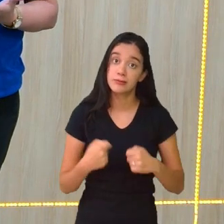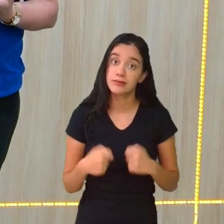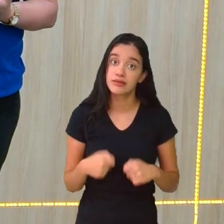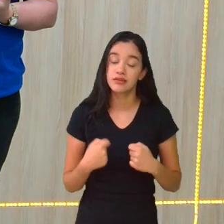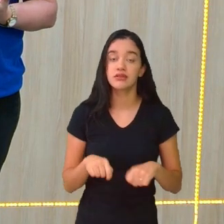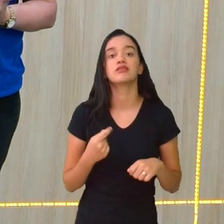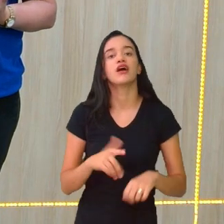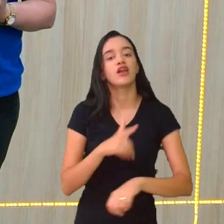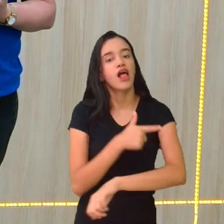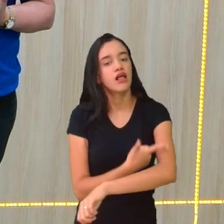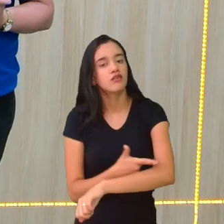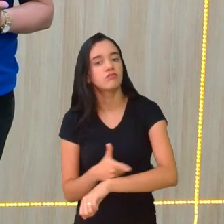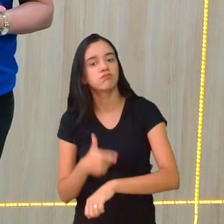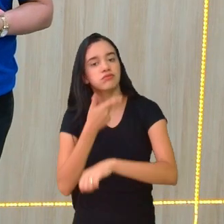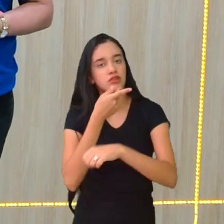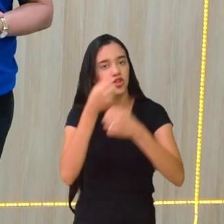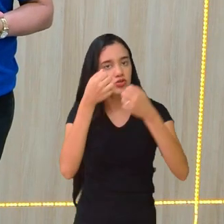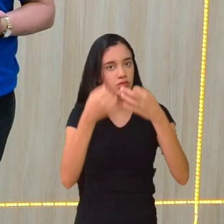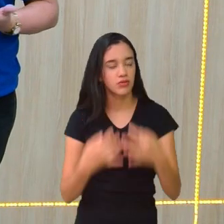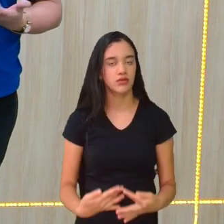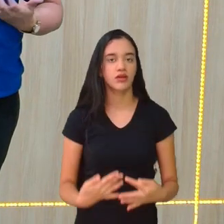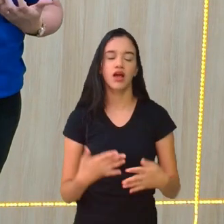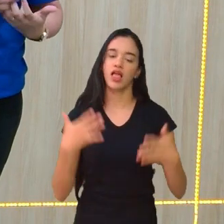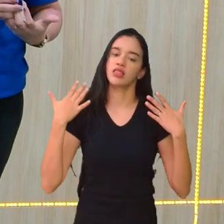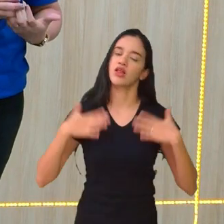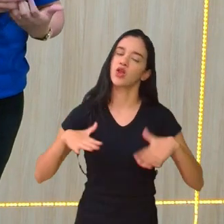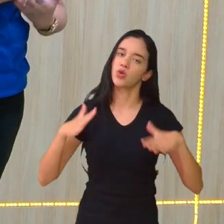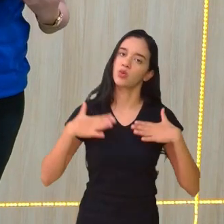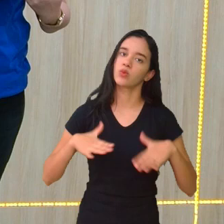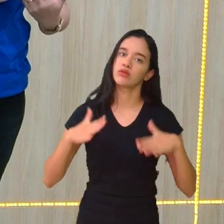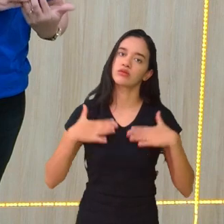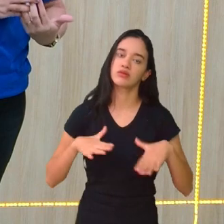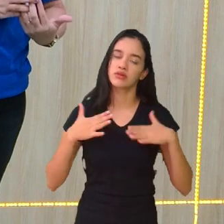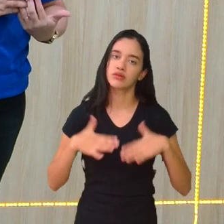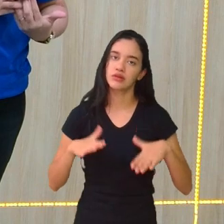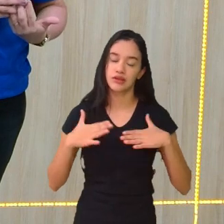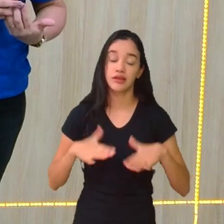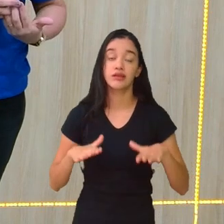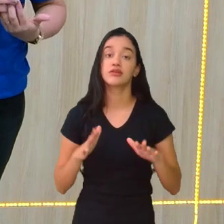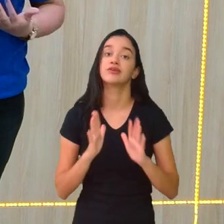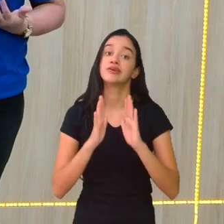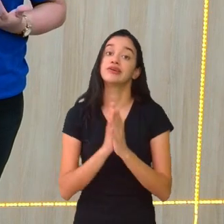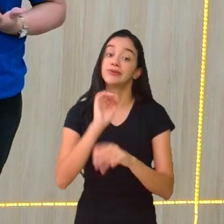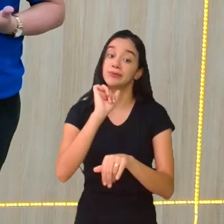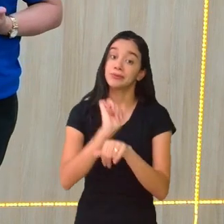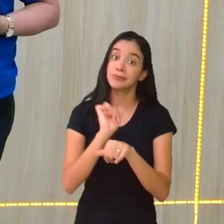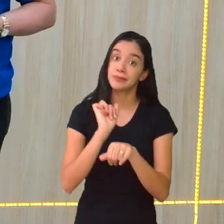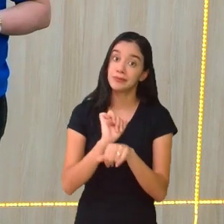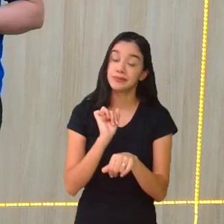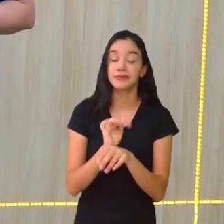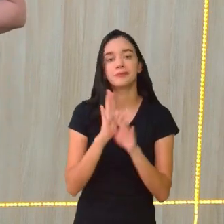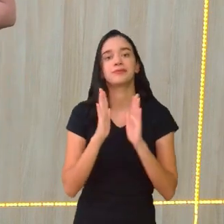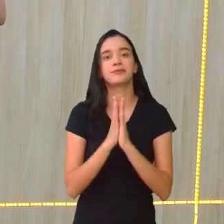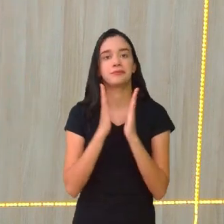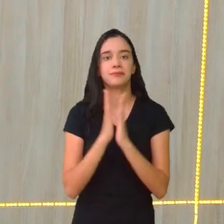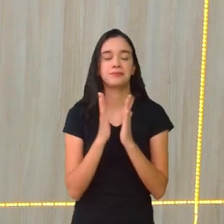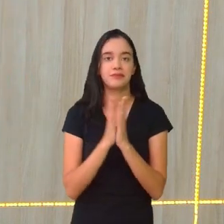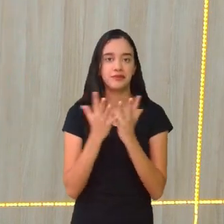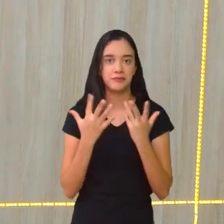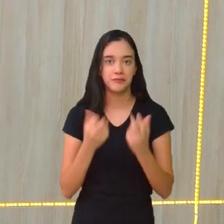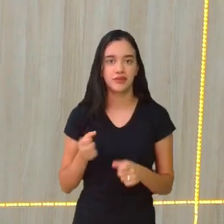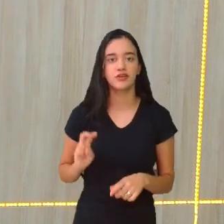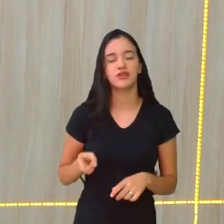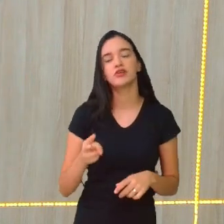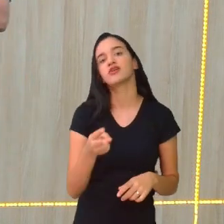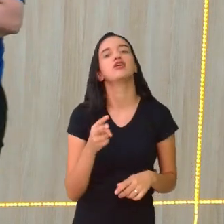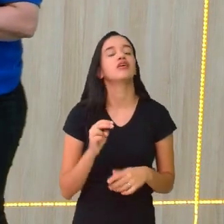com educação, com tranquilidade. Espere sua vez, por favor, não é? Então vamos lá.